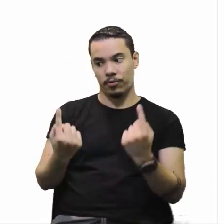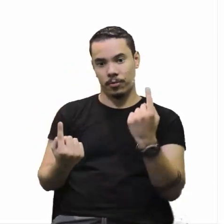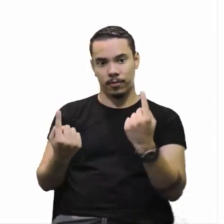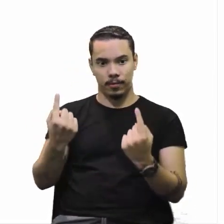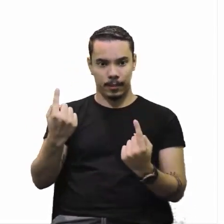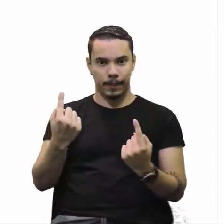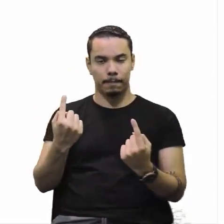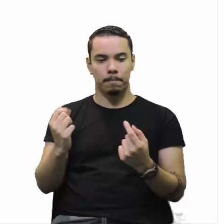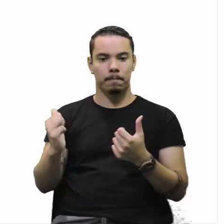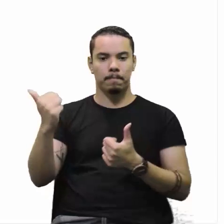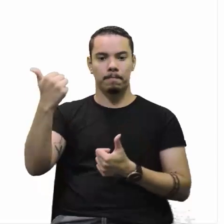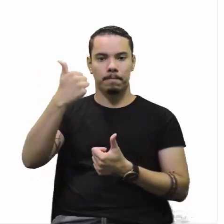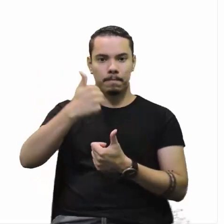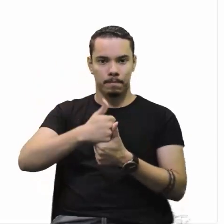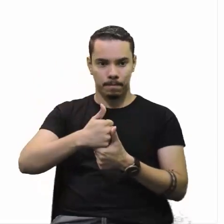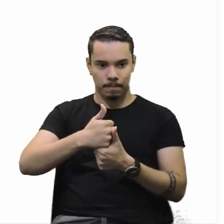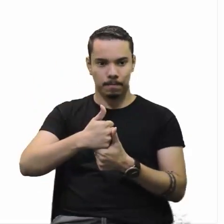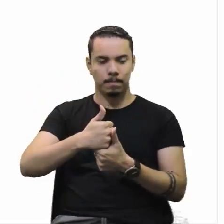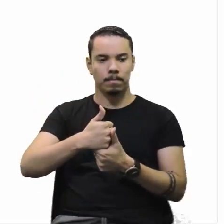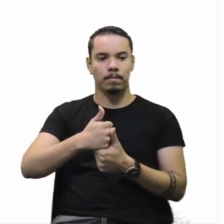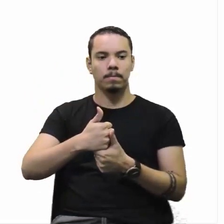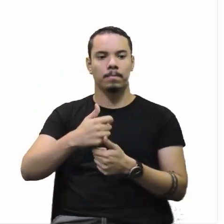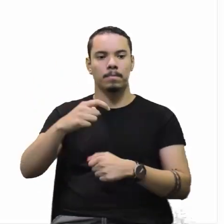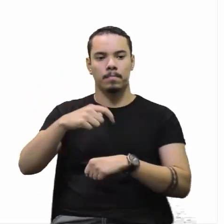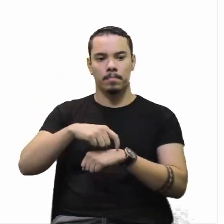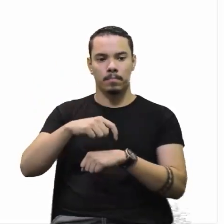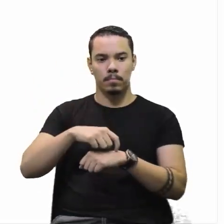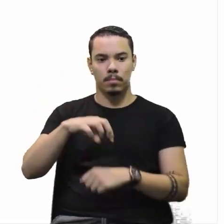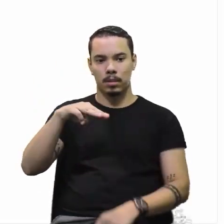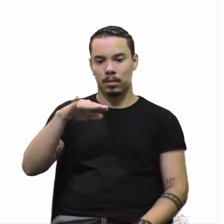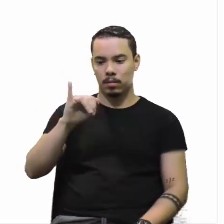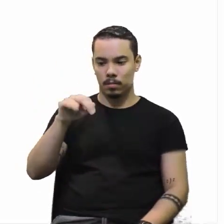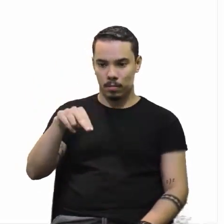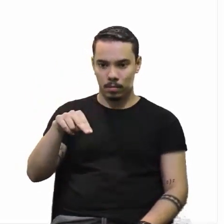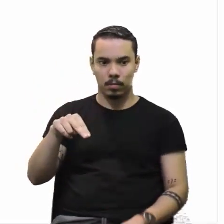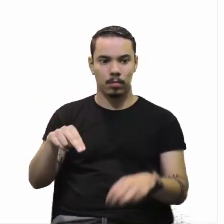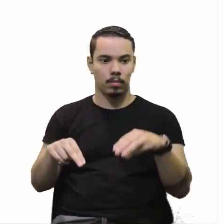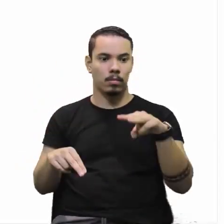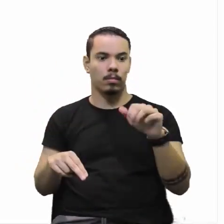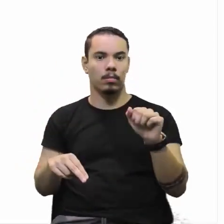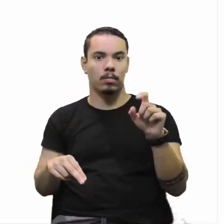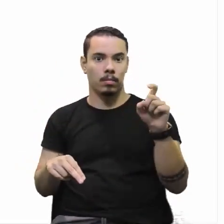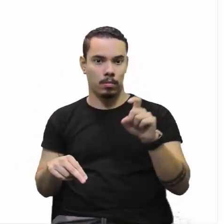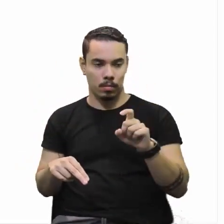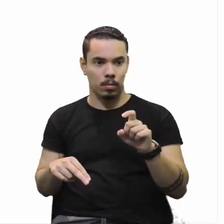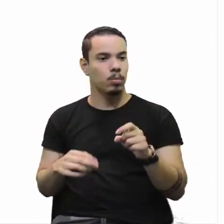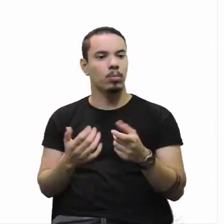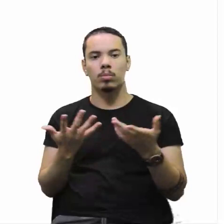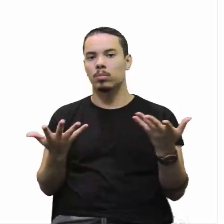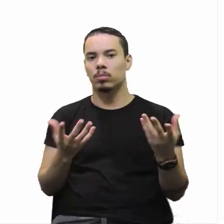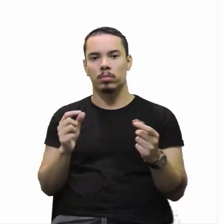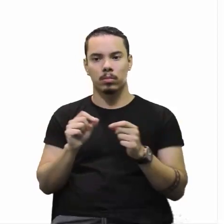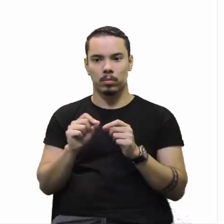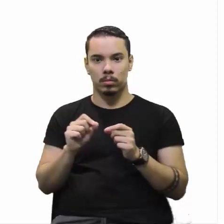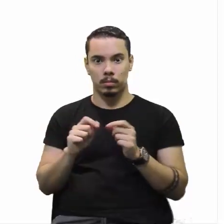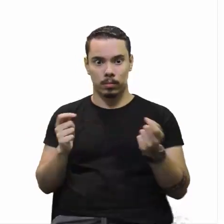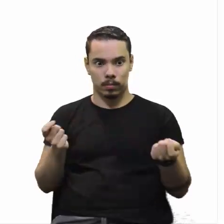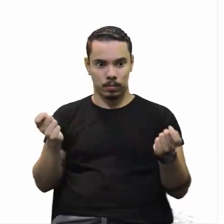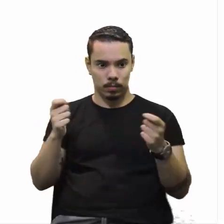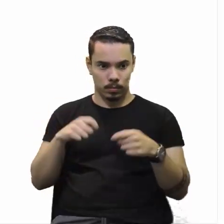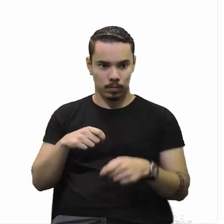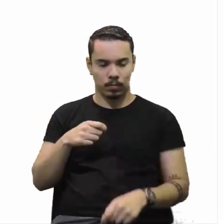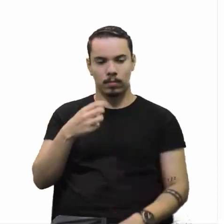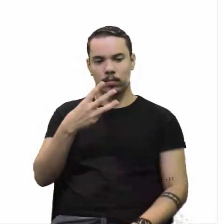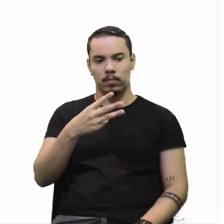lá. Substituindo para o mínimo e para o máximo, né? Então, velocidade com comprimento de onda máximo, velocidade 3 vezes